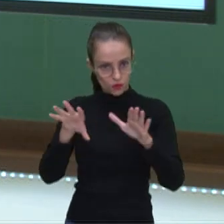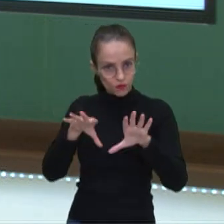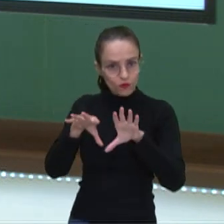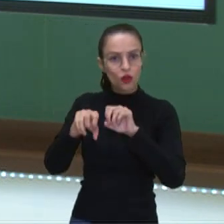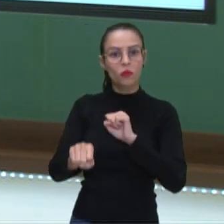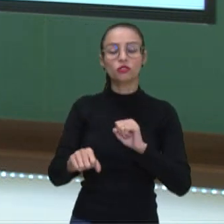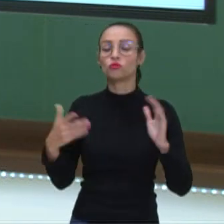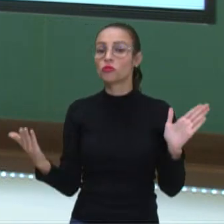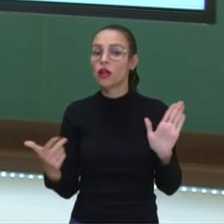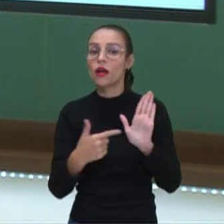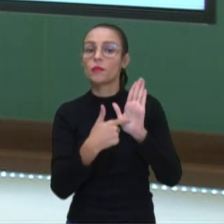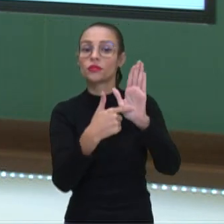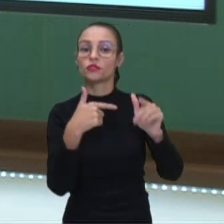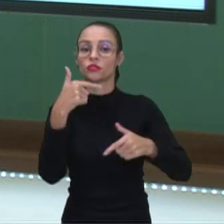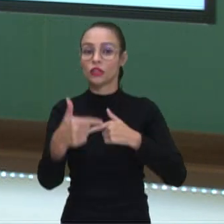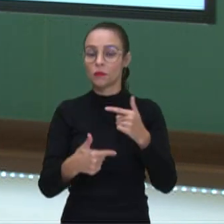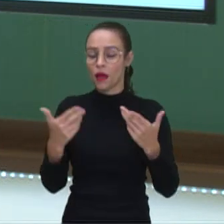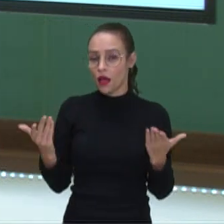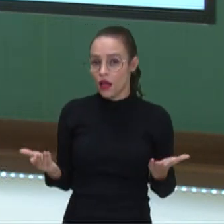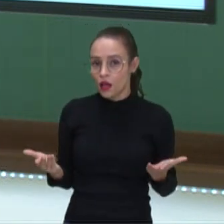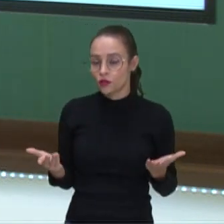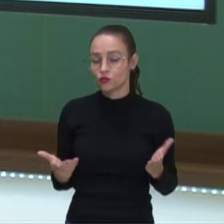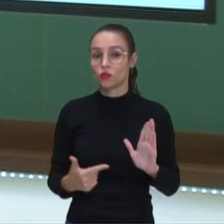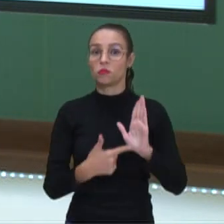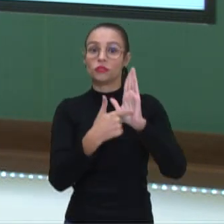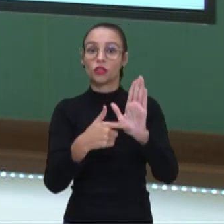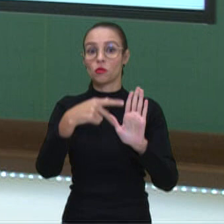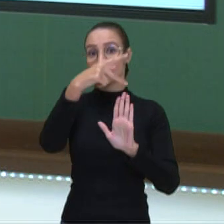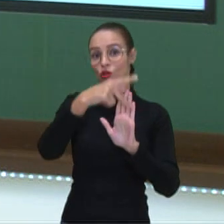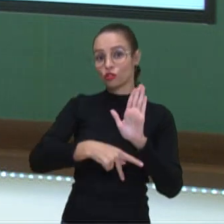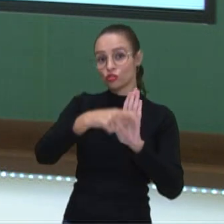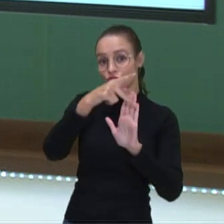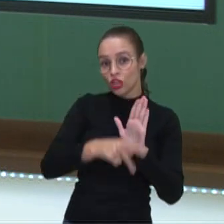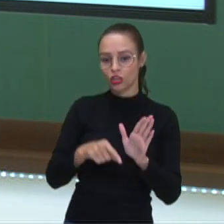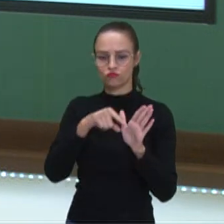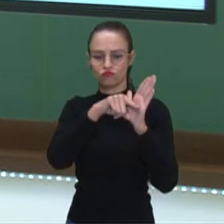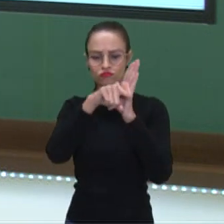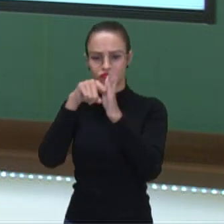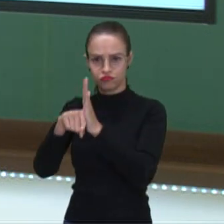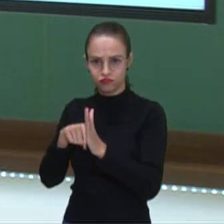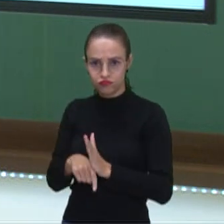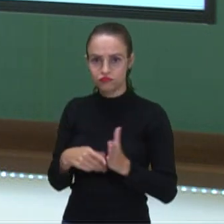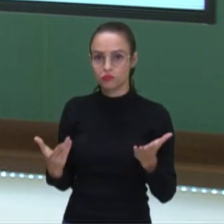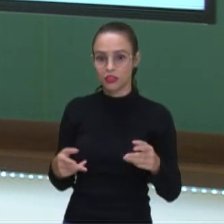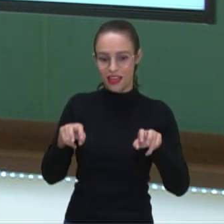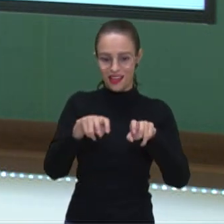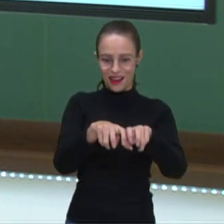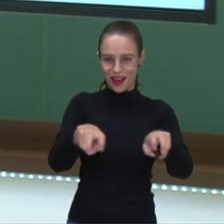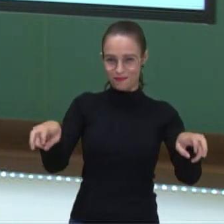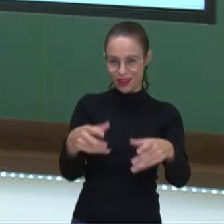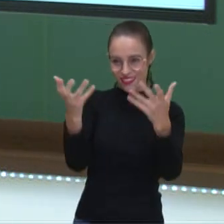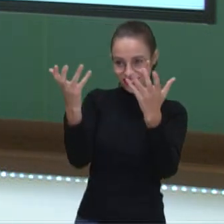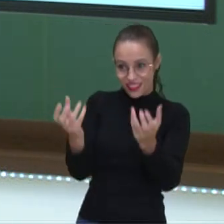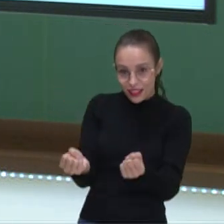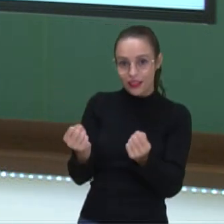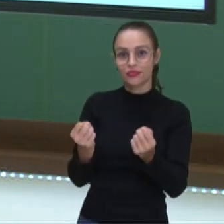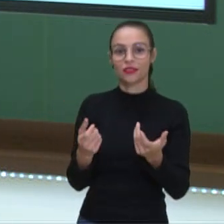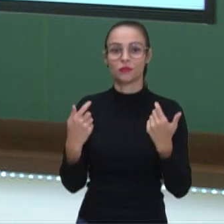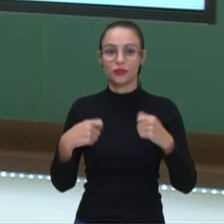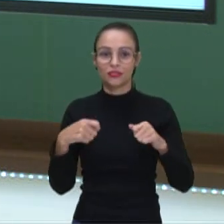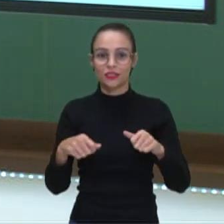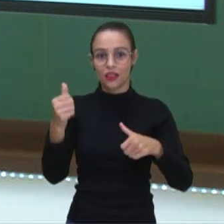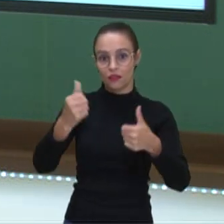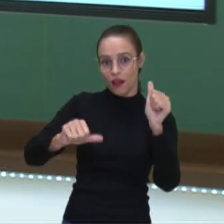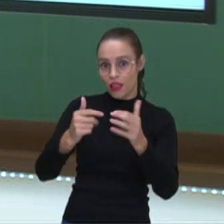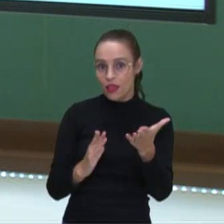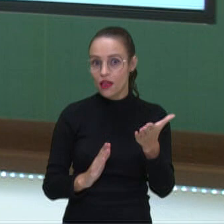apresentação de trabalho, você está apresentando um projeto de pesquisa, né? Vai convencer a banca que seu